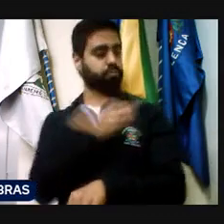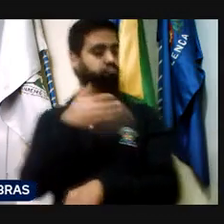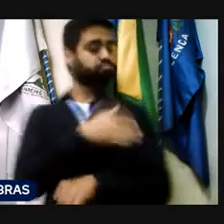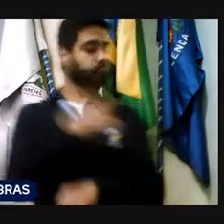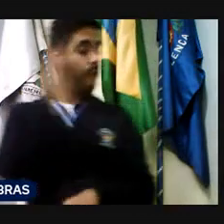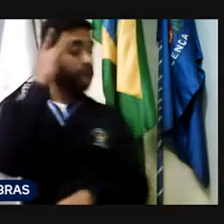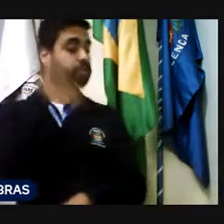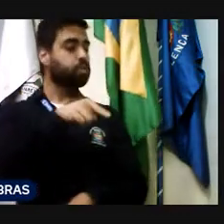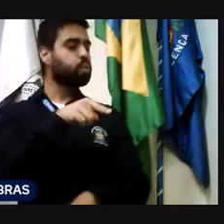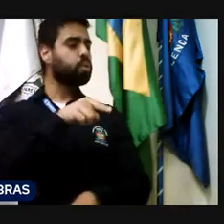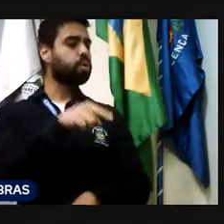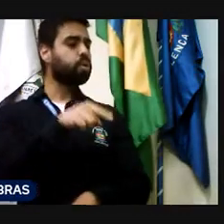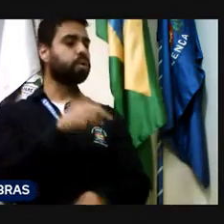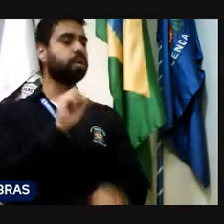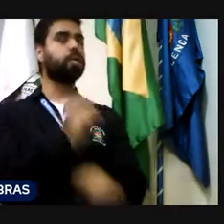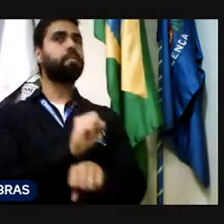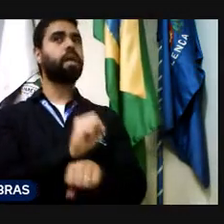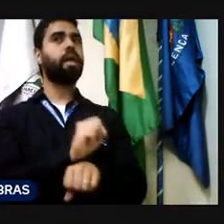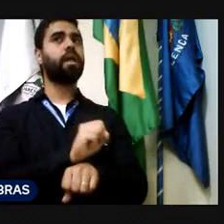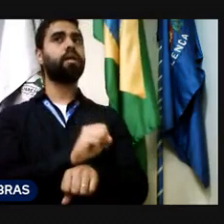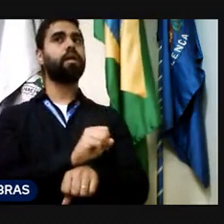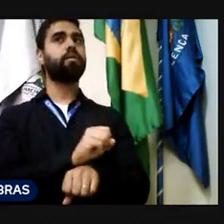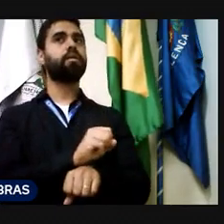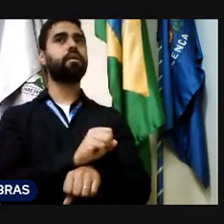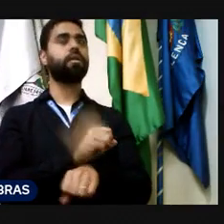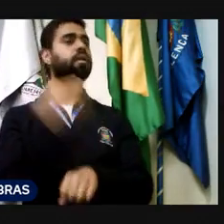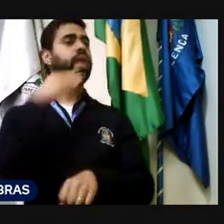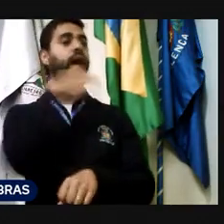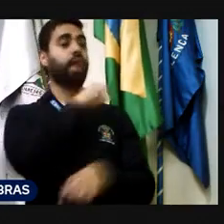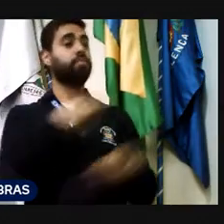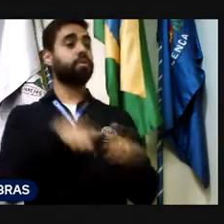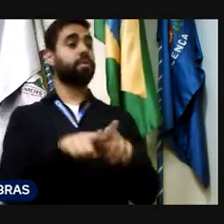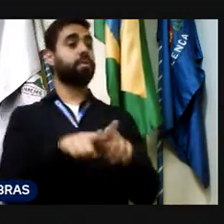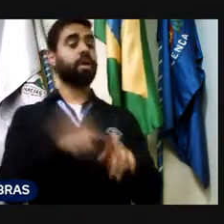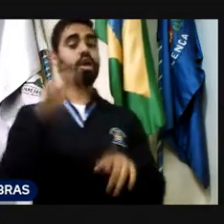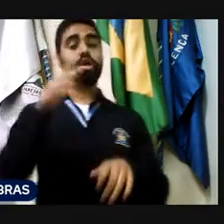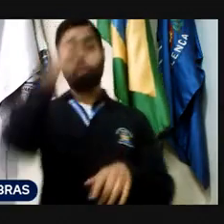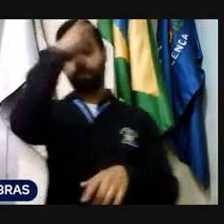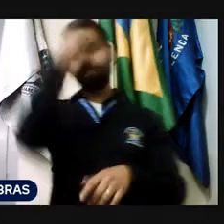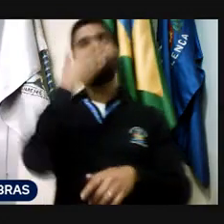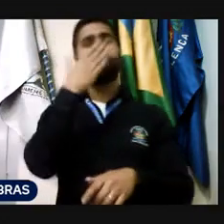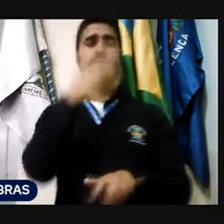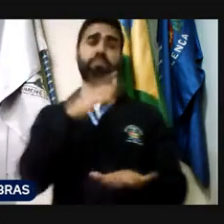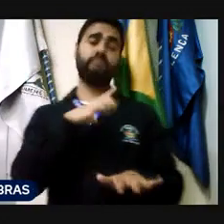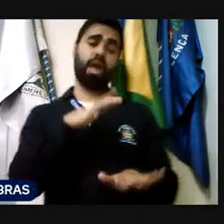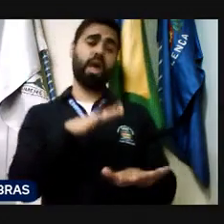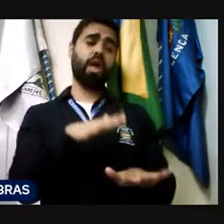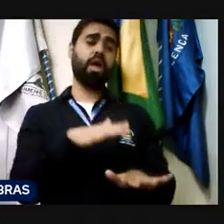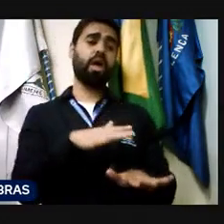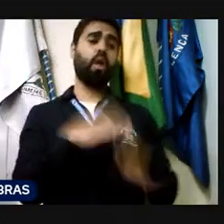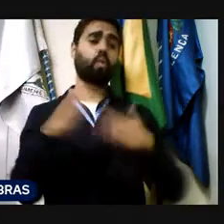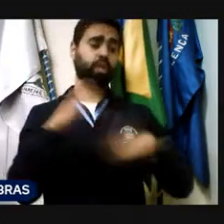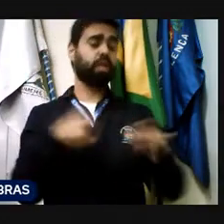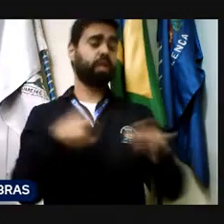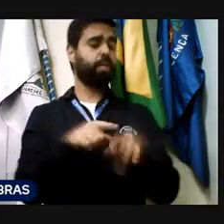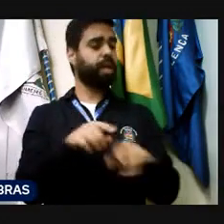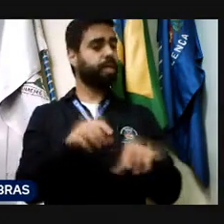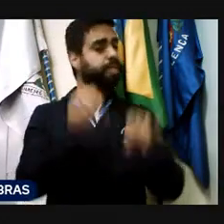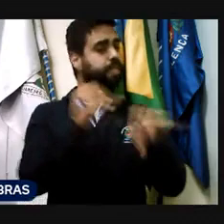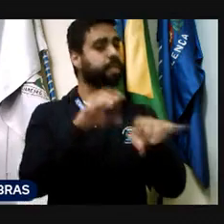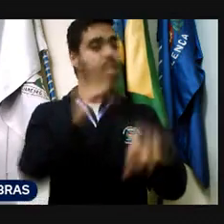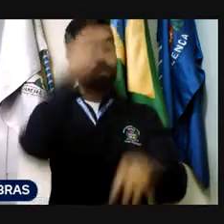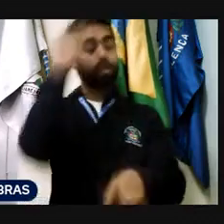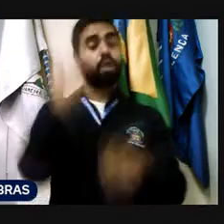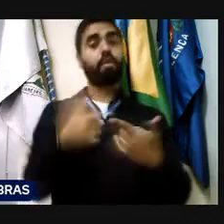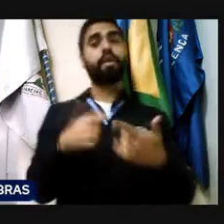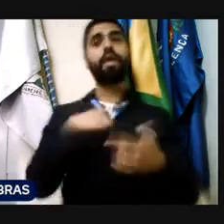que o sujeito está ali um tempão e não está, ele está ali numa parada rápida, e o prefeito pediu muito ao comandante que que orientasse, porque nós estamos